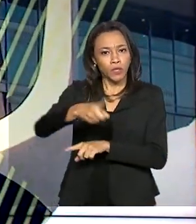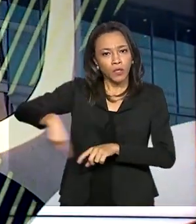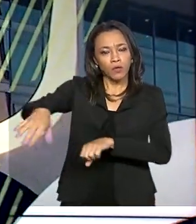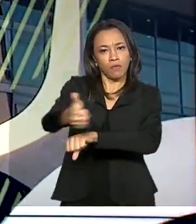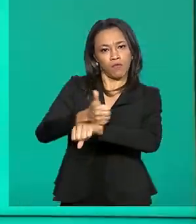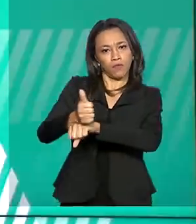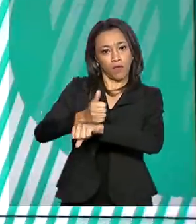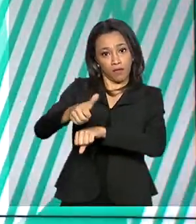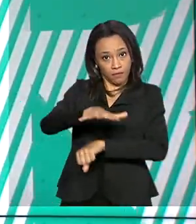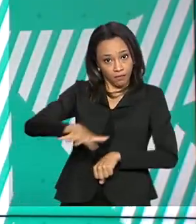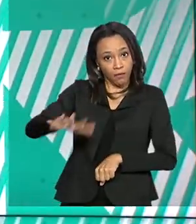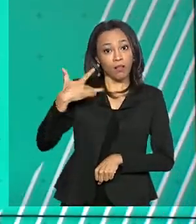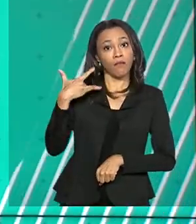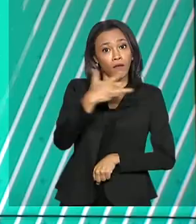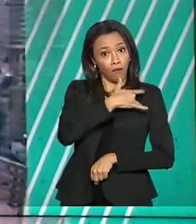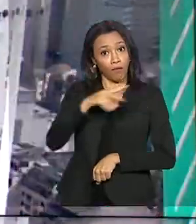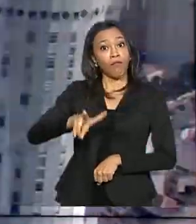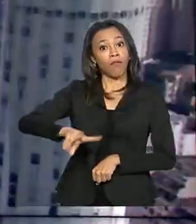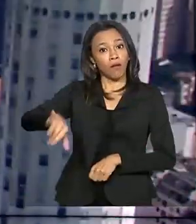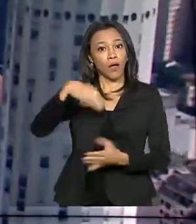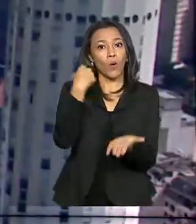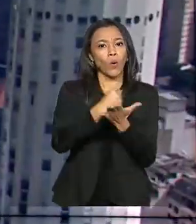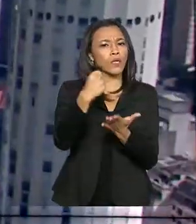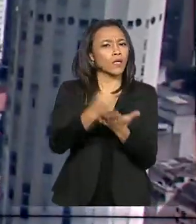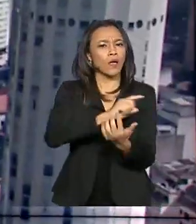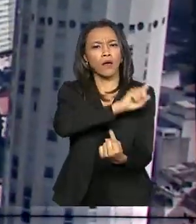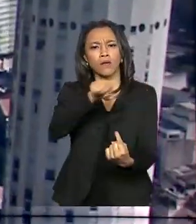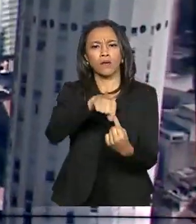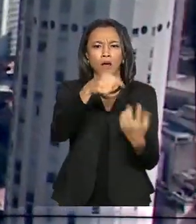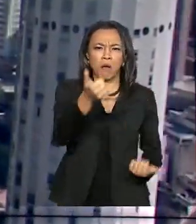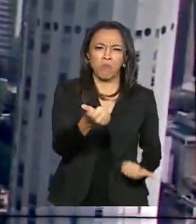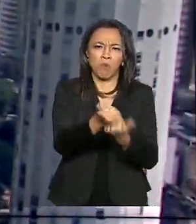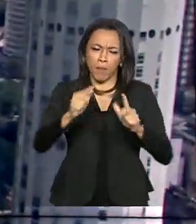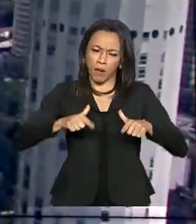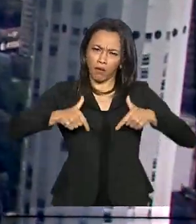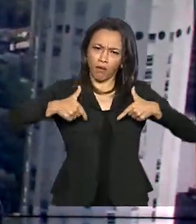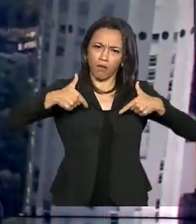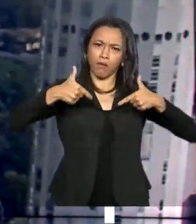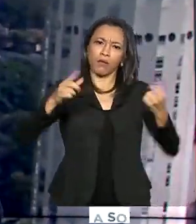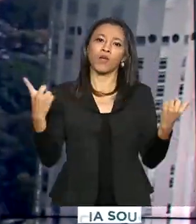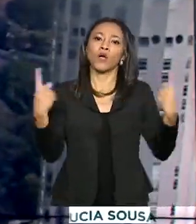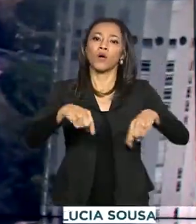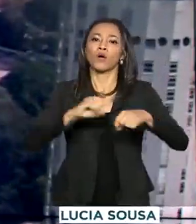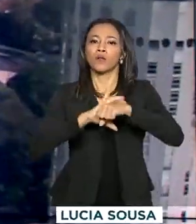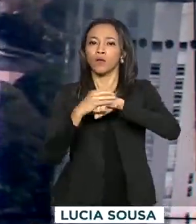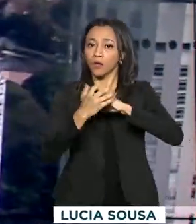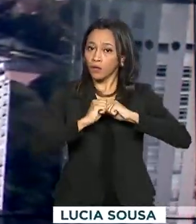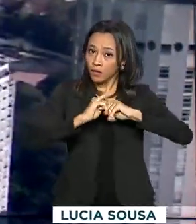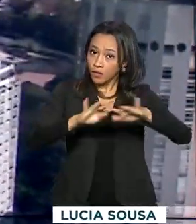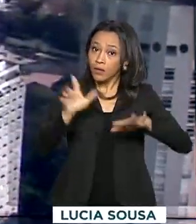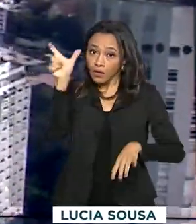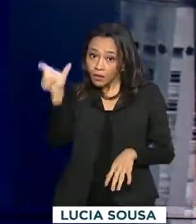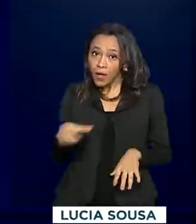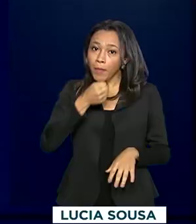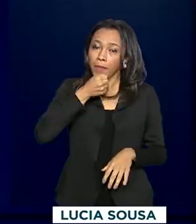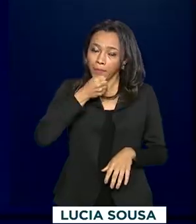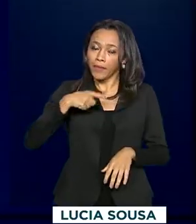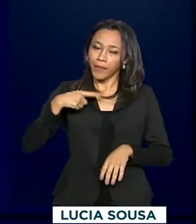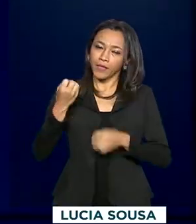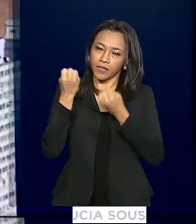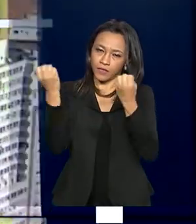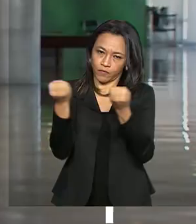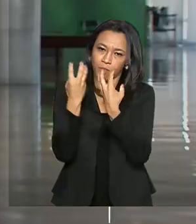de saúde vão poder ser contratados para reforçar o combate ao coronavírus. A repórter Luciana Colares de Holanda tem as informações.